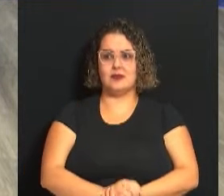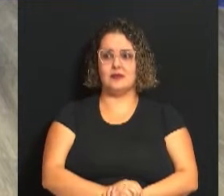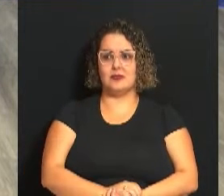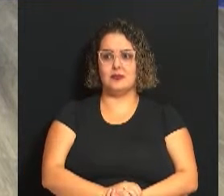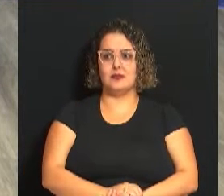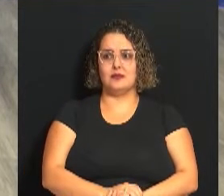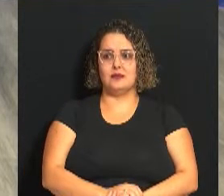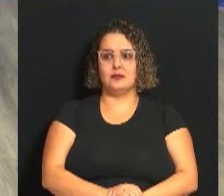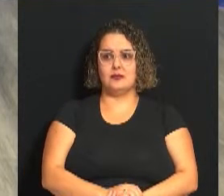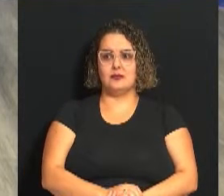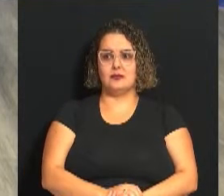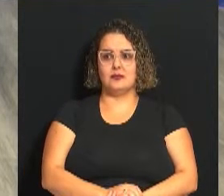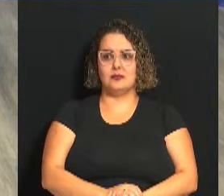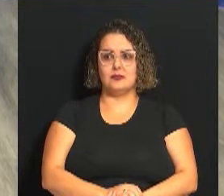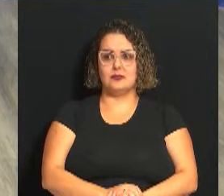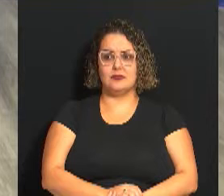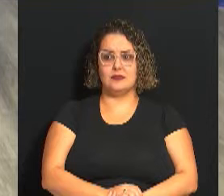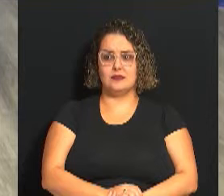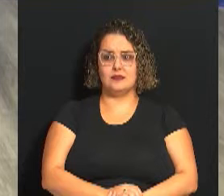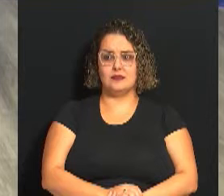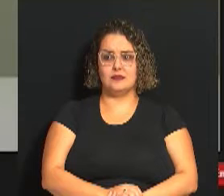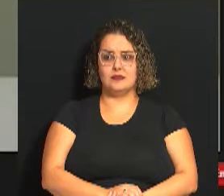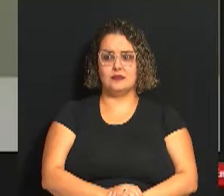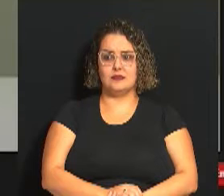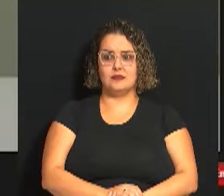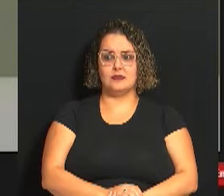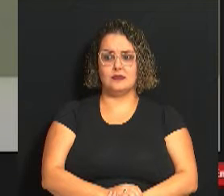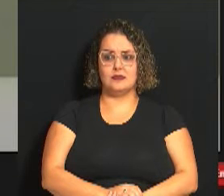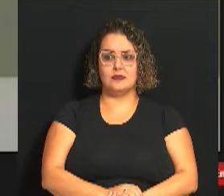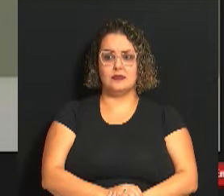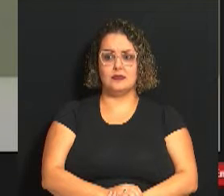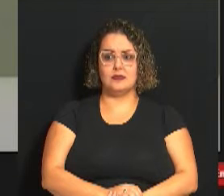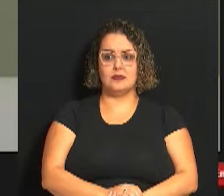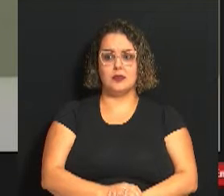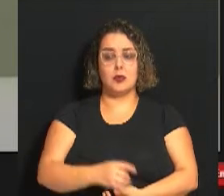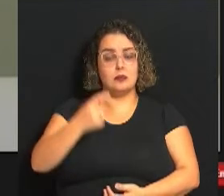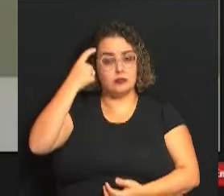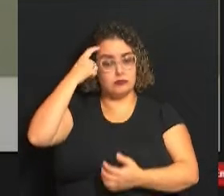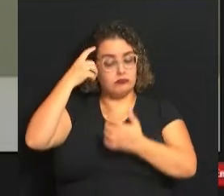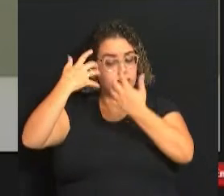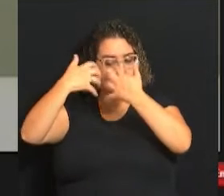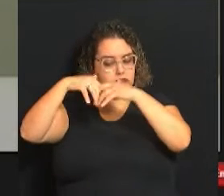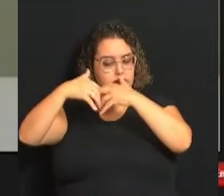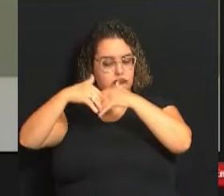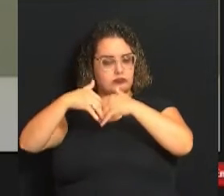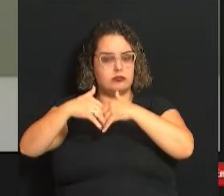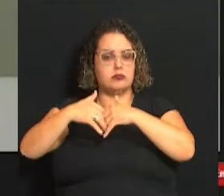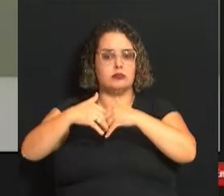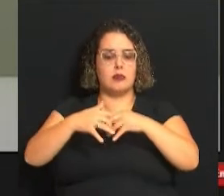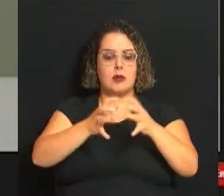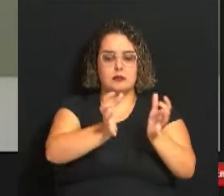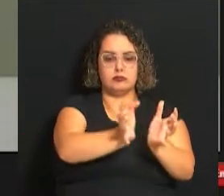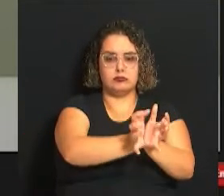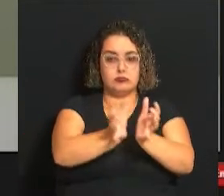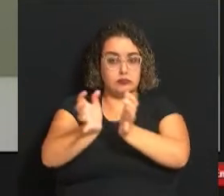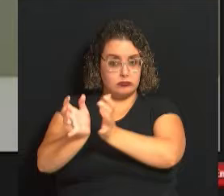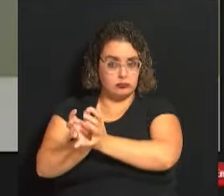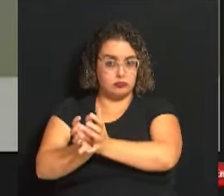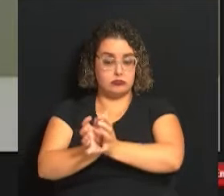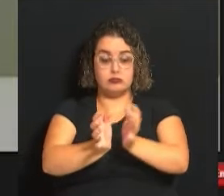Hoje nós dividimos os tumores cerebrais em dois grandes grupos. Os tumores que são